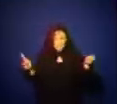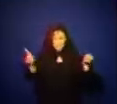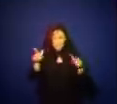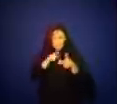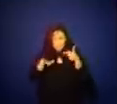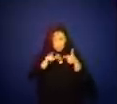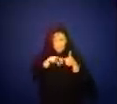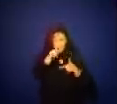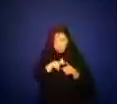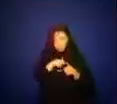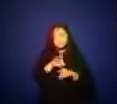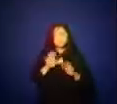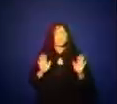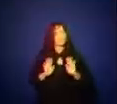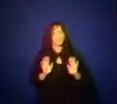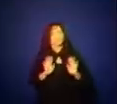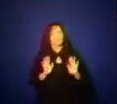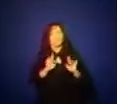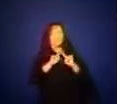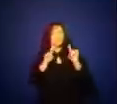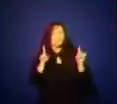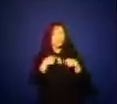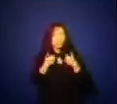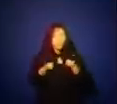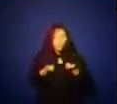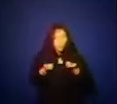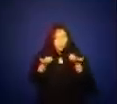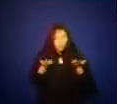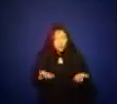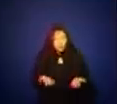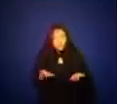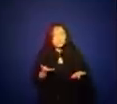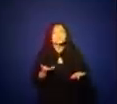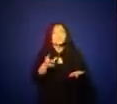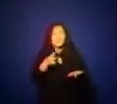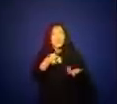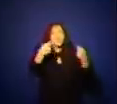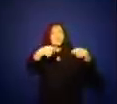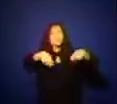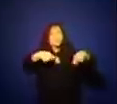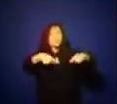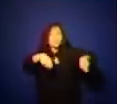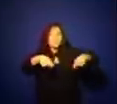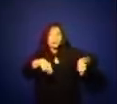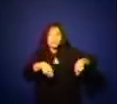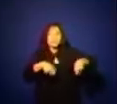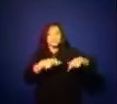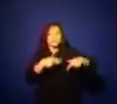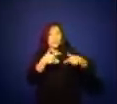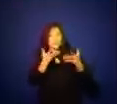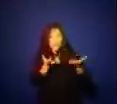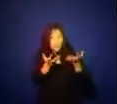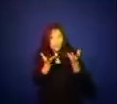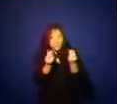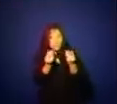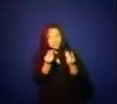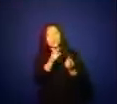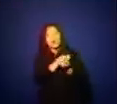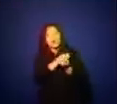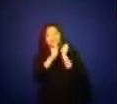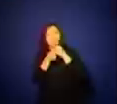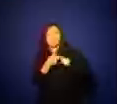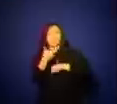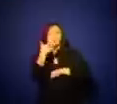a oferta não conseguiu se adaptar ao choque de demanda como deveria né geralmente você tem um choque demanda A Oferta se adapta mais rápido